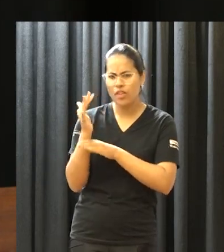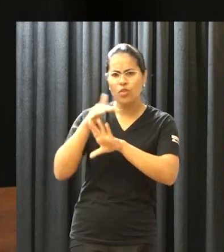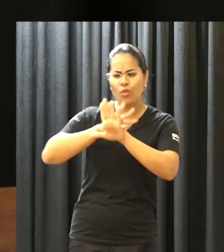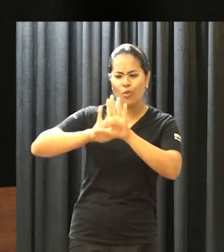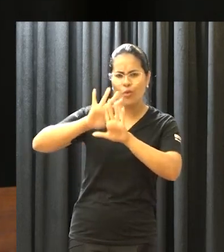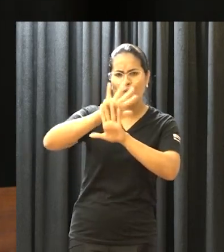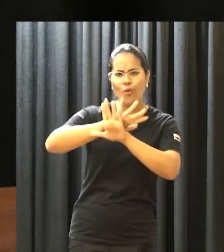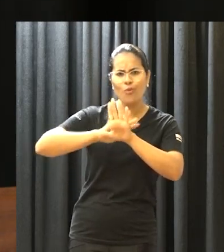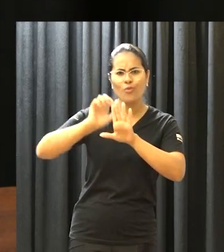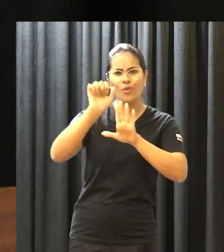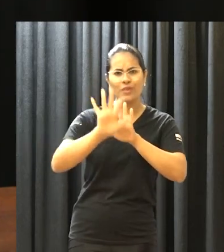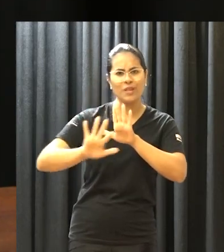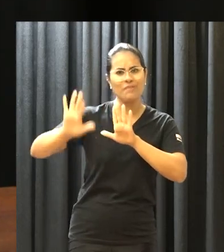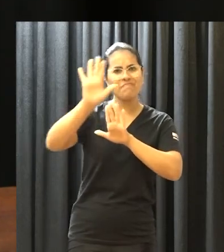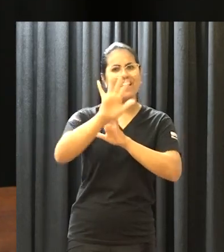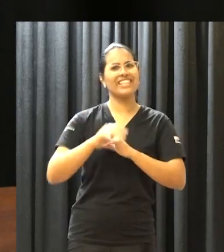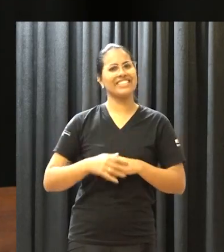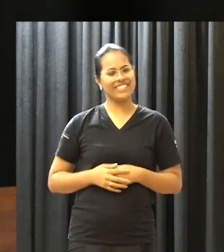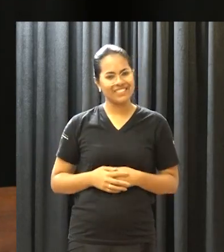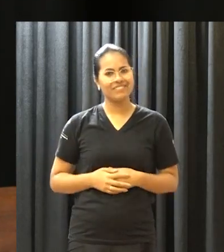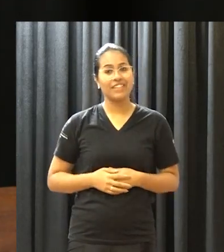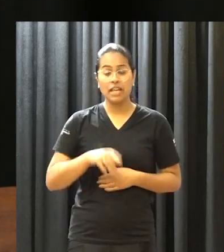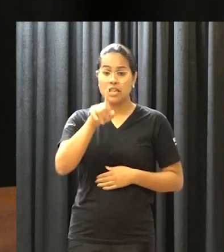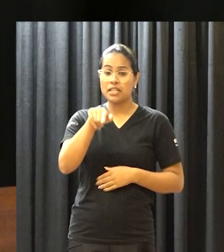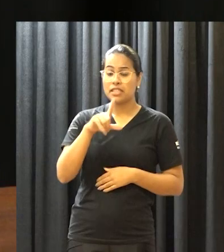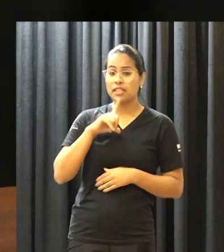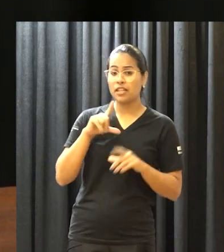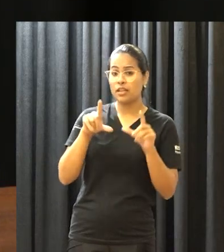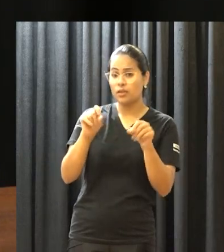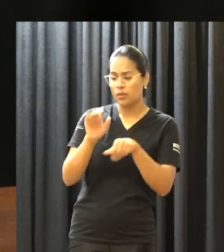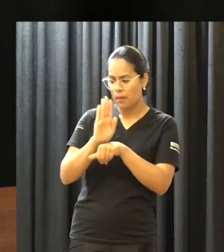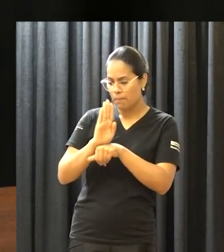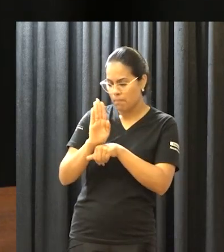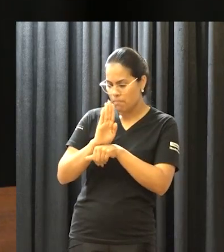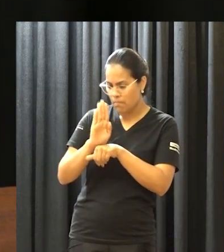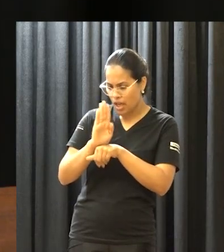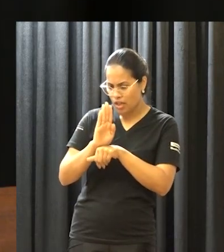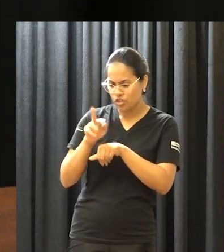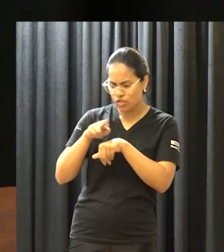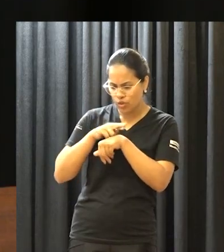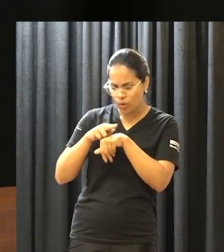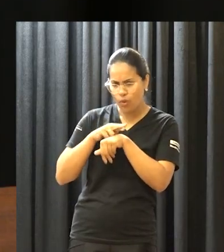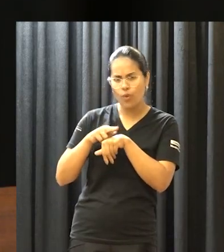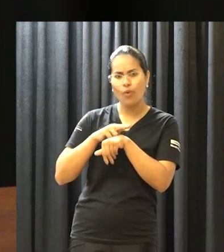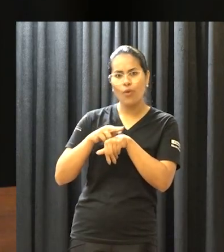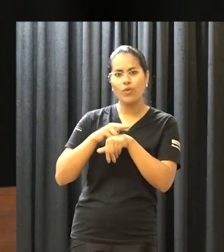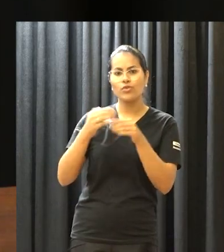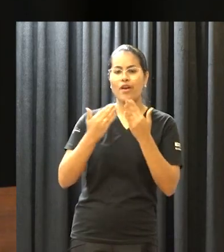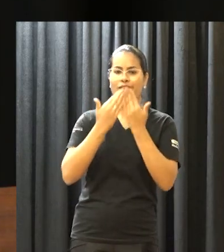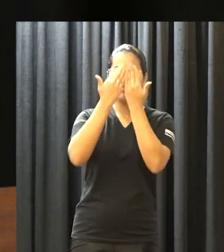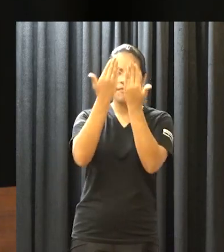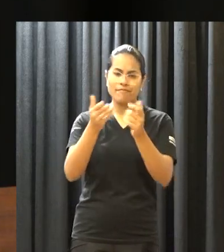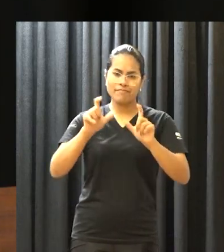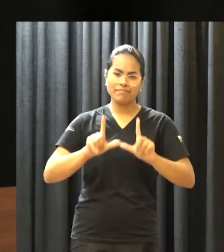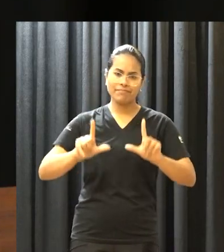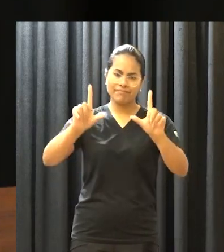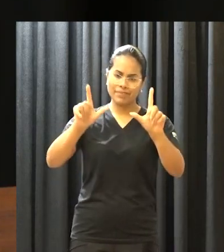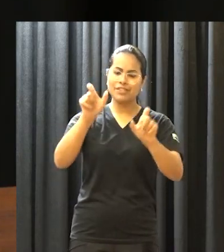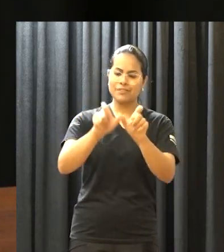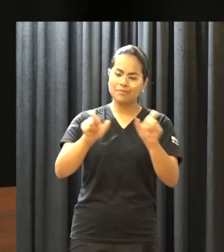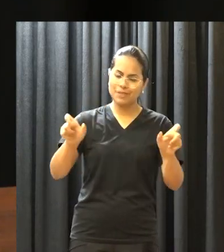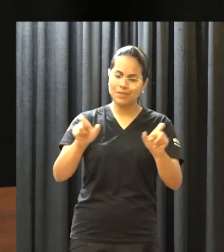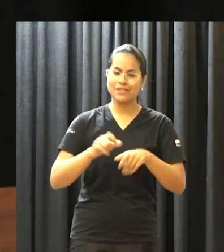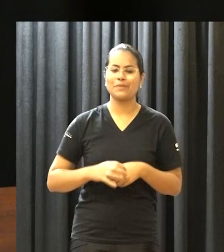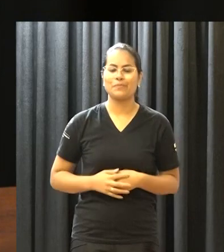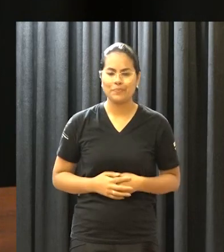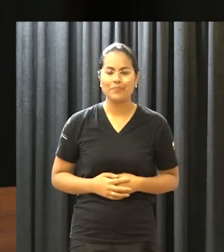fundo bege com algumas ramificações em roxo e a imagem das pessoas à frente. Então, o Perceber